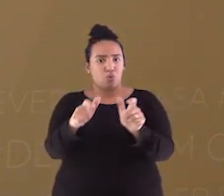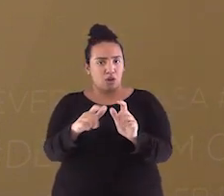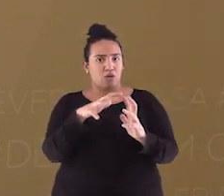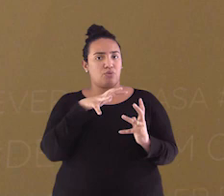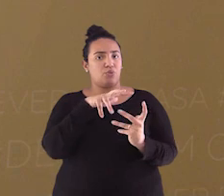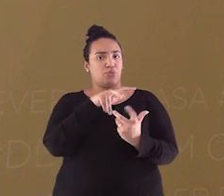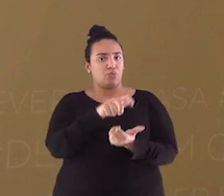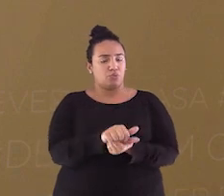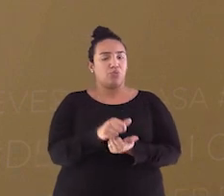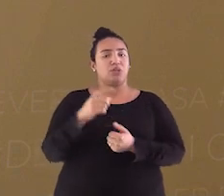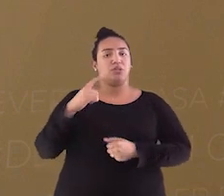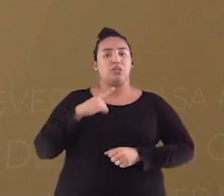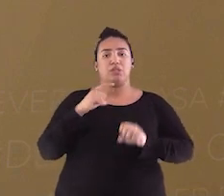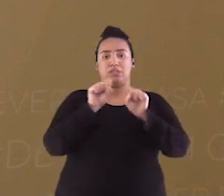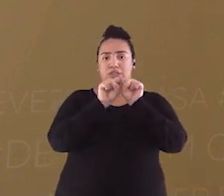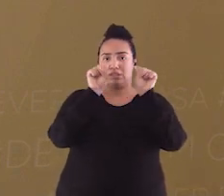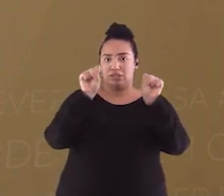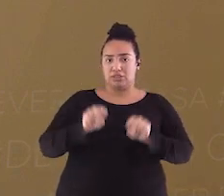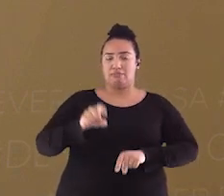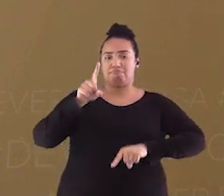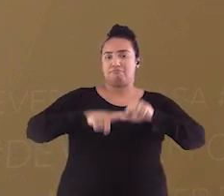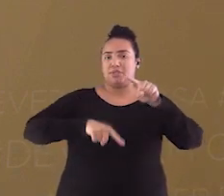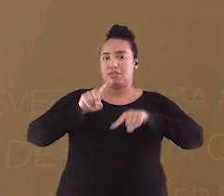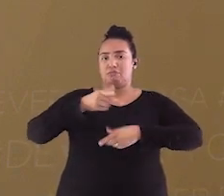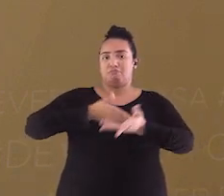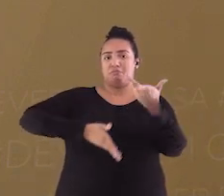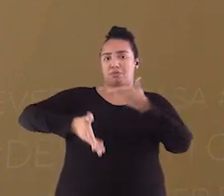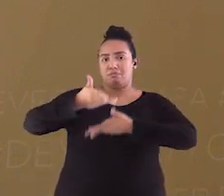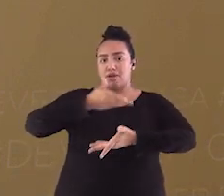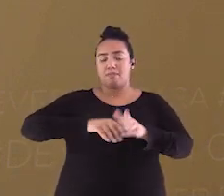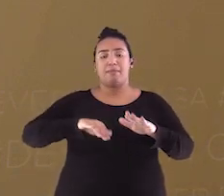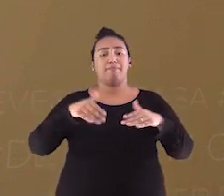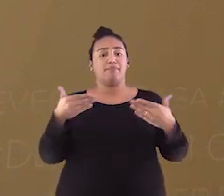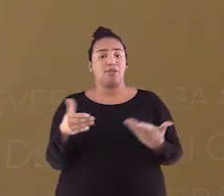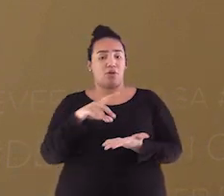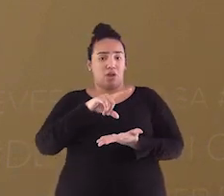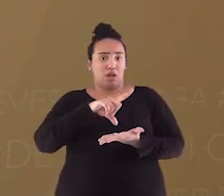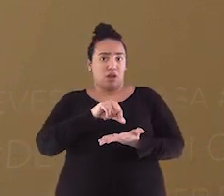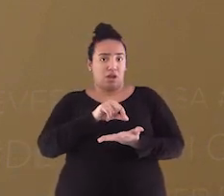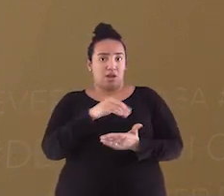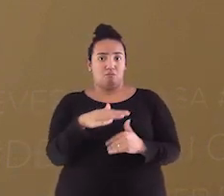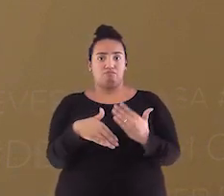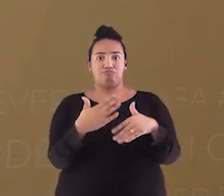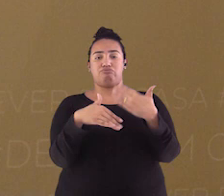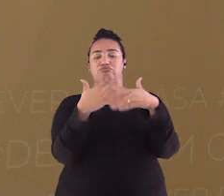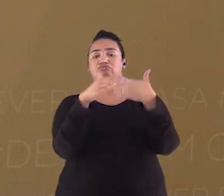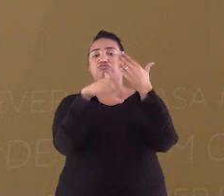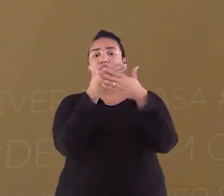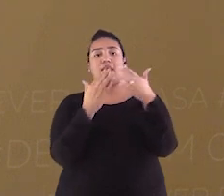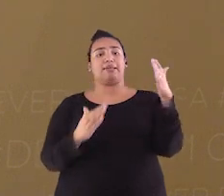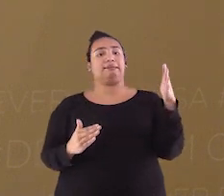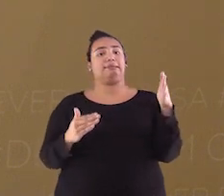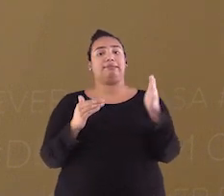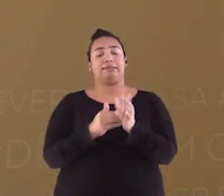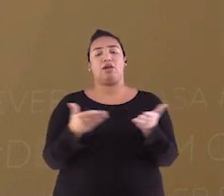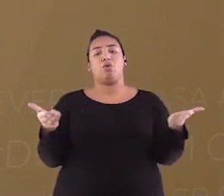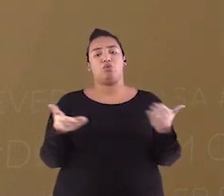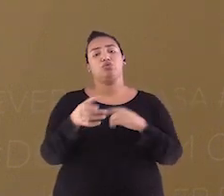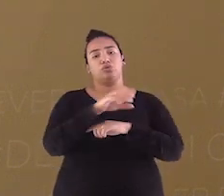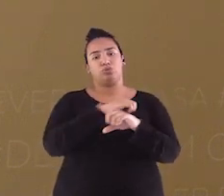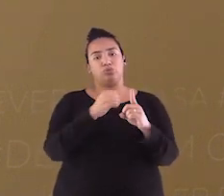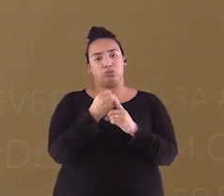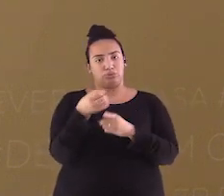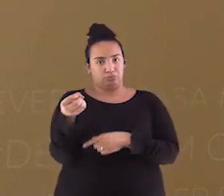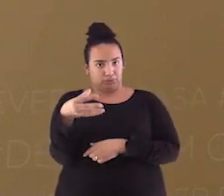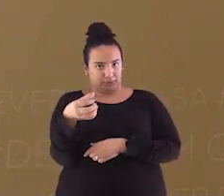envolvendo sistemas de troca de mercadorias, o capitalismo foi evoluindo até chegar na sociedade moderna que